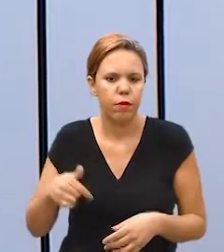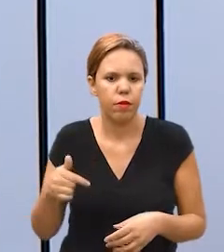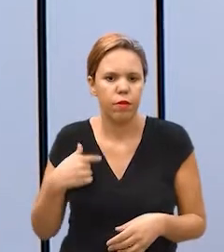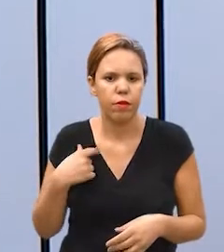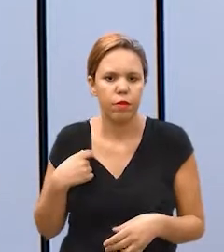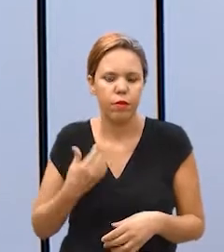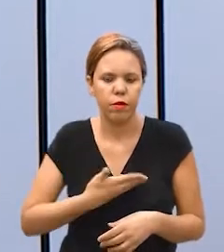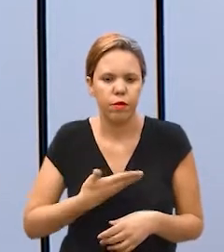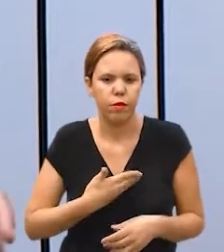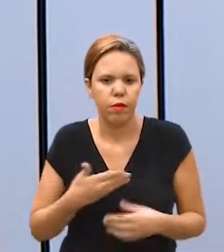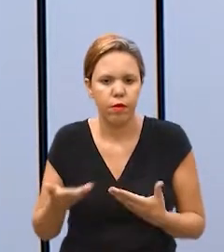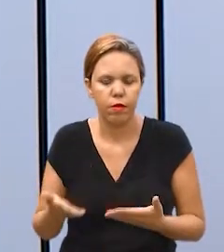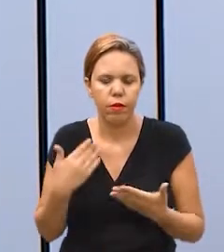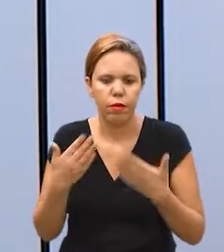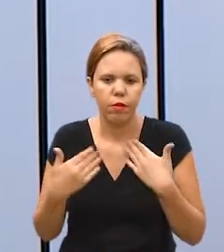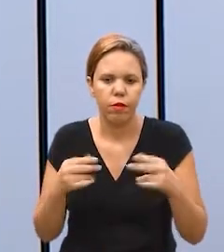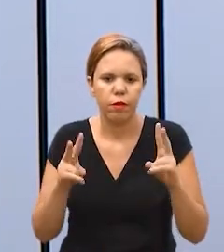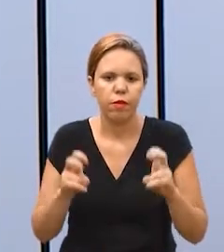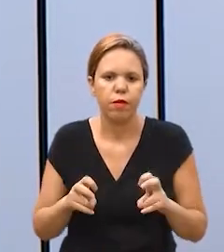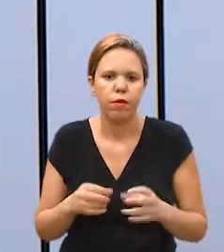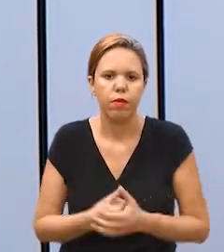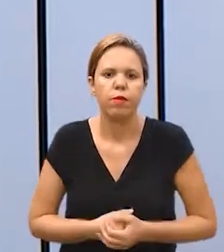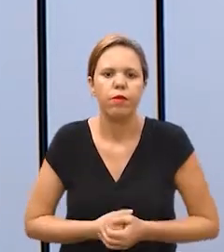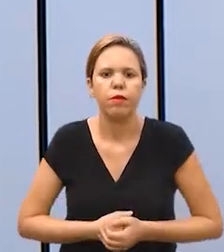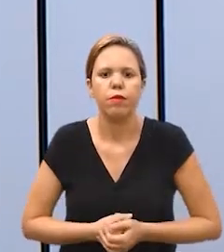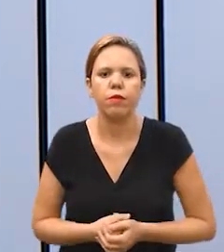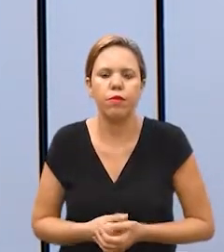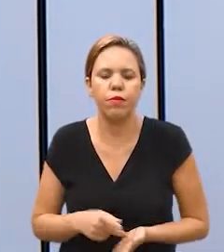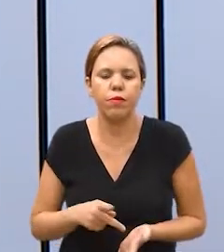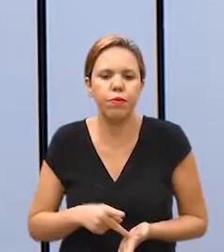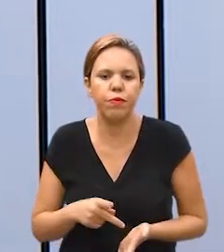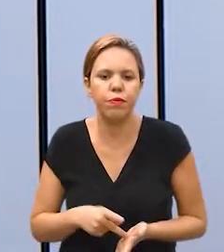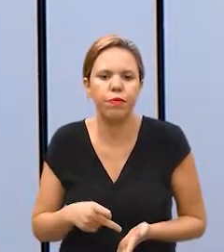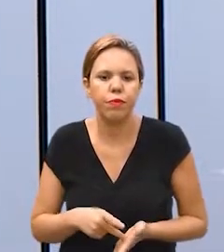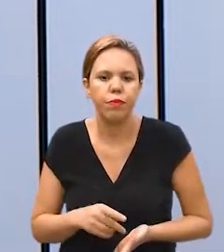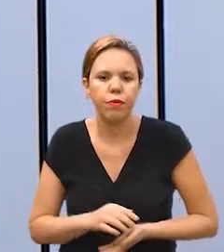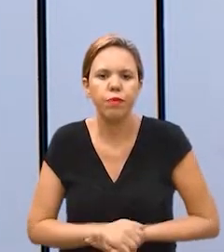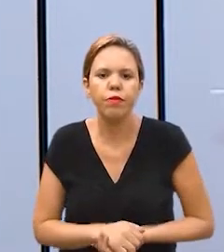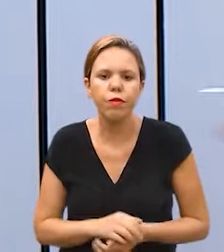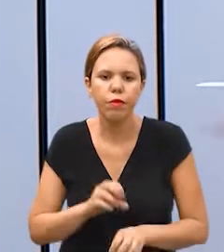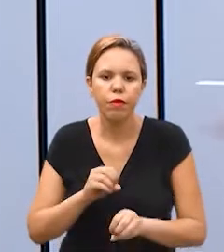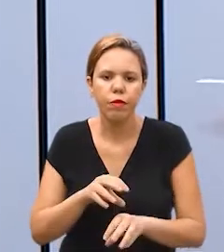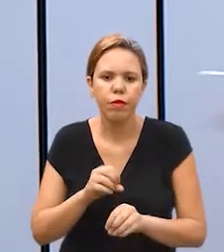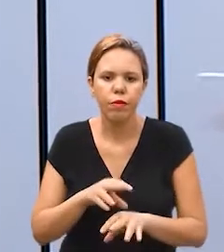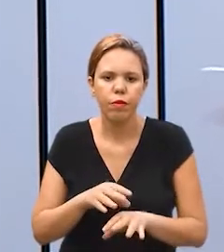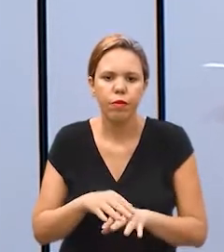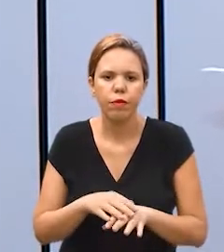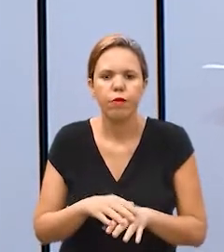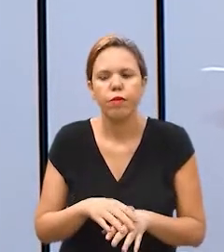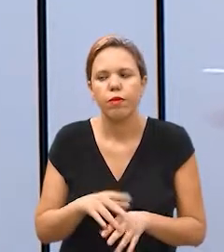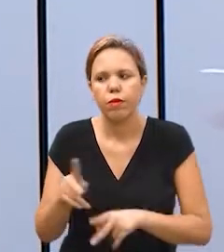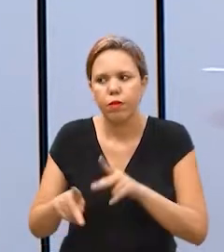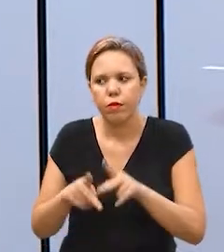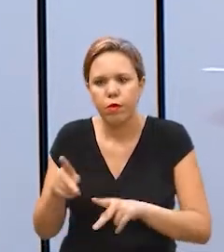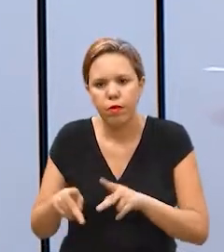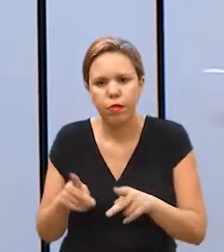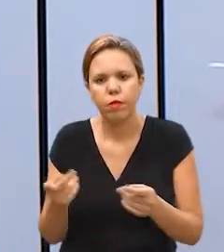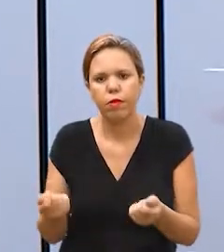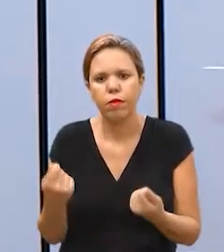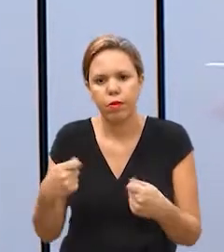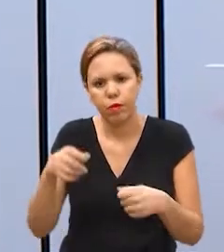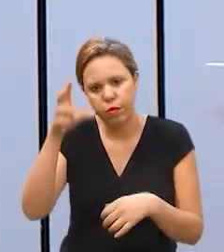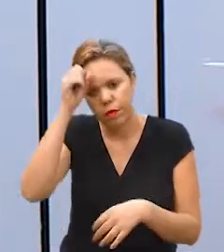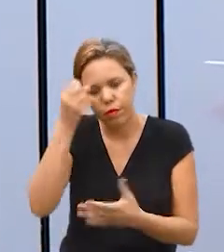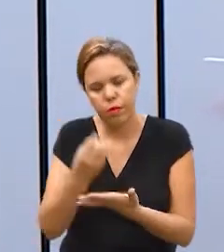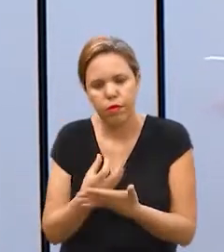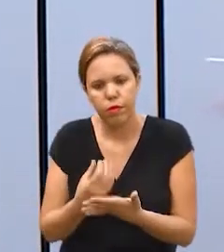com os meus colegas conversando sobre esse tema, que na verdade é o tema da educação, do analfabetismo, combate ao